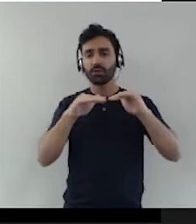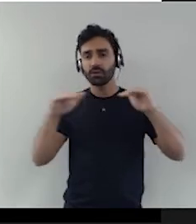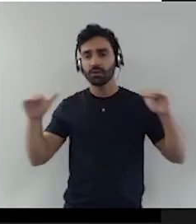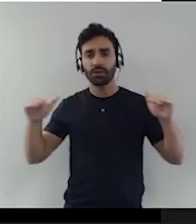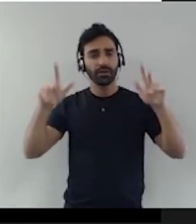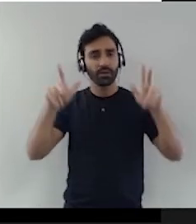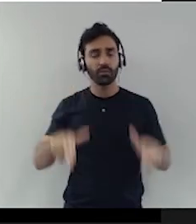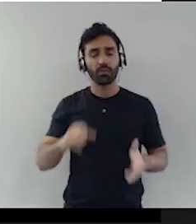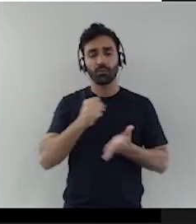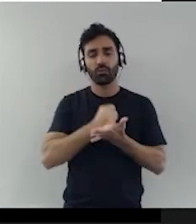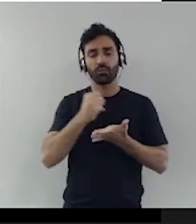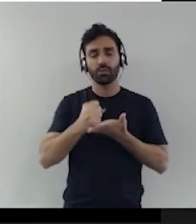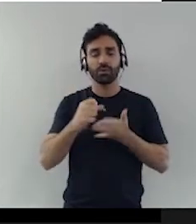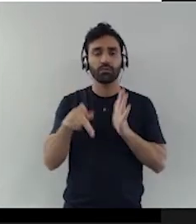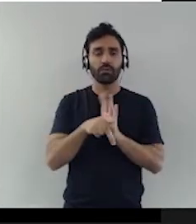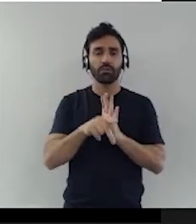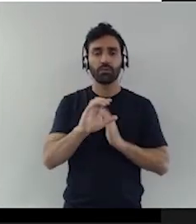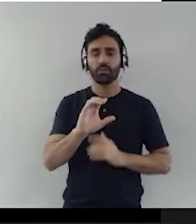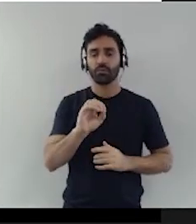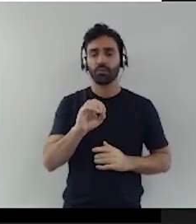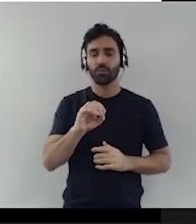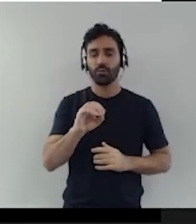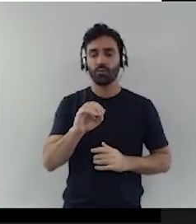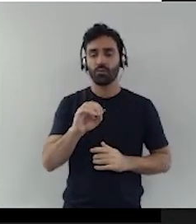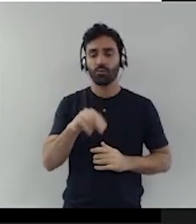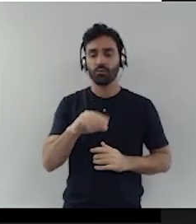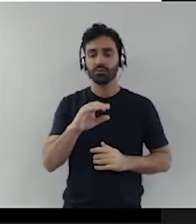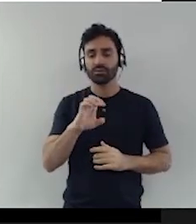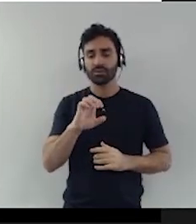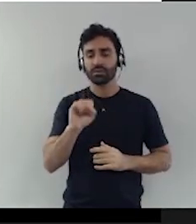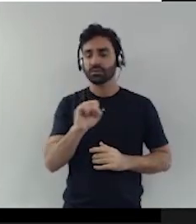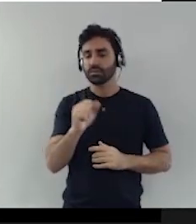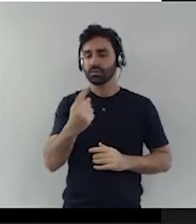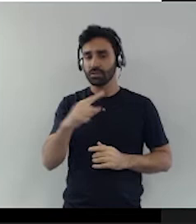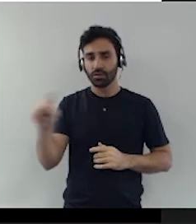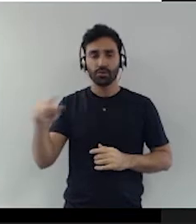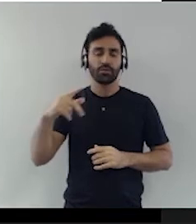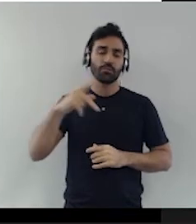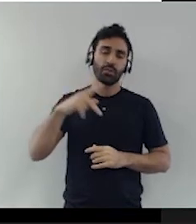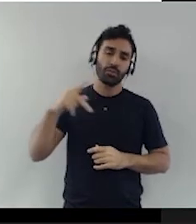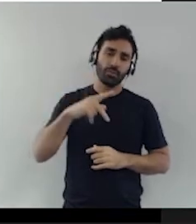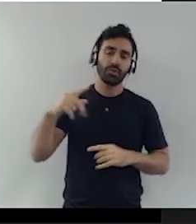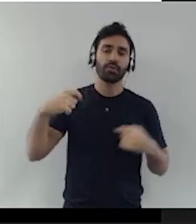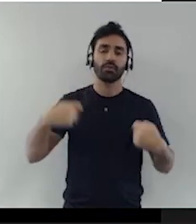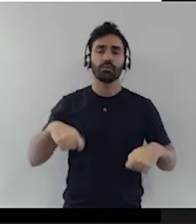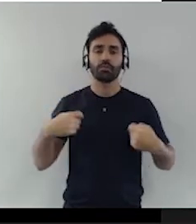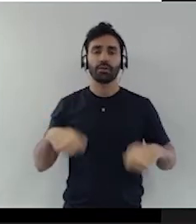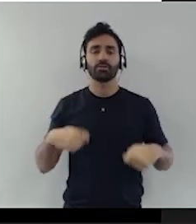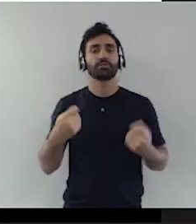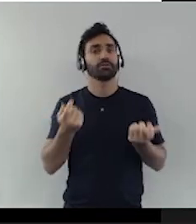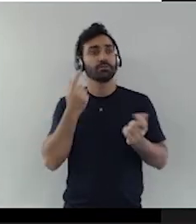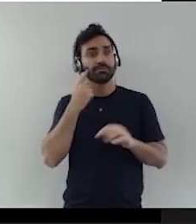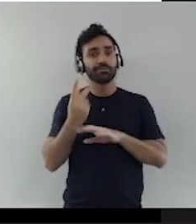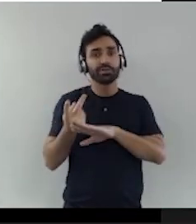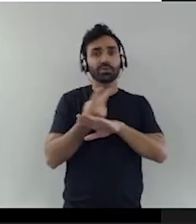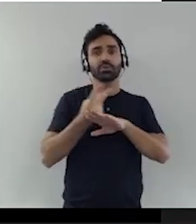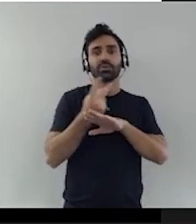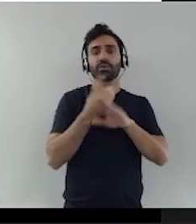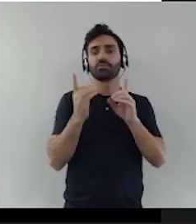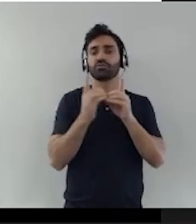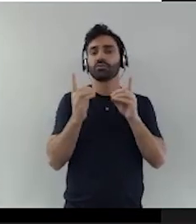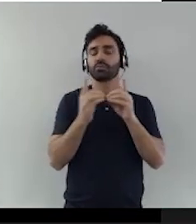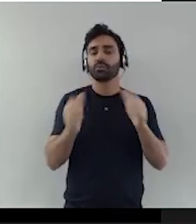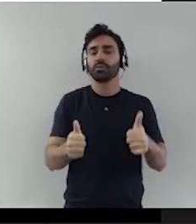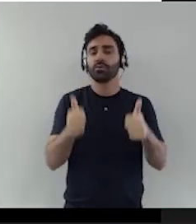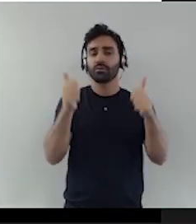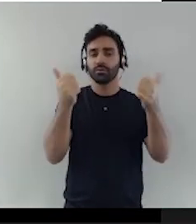dos contratos de concessão, contratos de PPP, você tem que buscar uma dinâmica muito mais sofisticada, discutindo